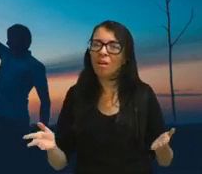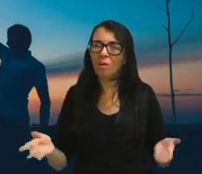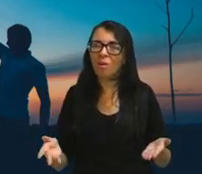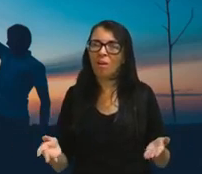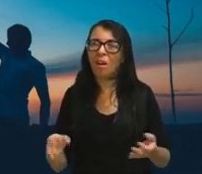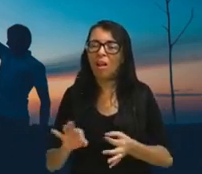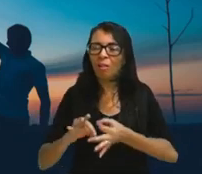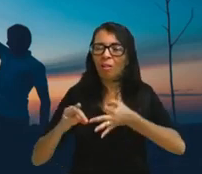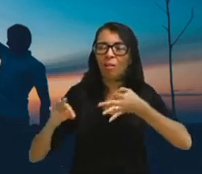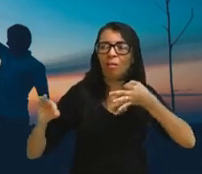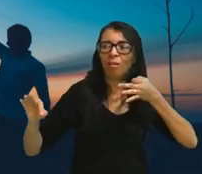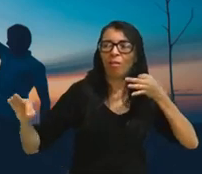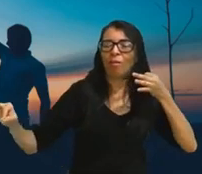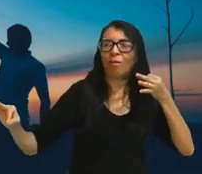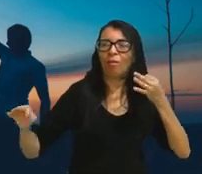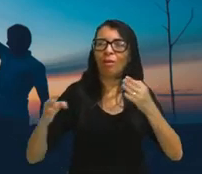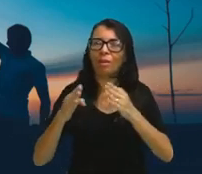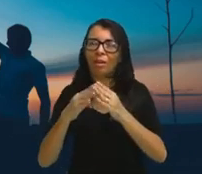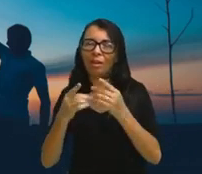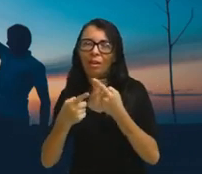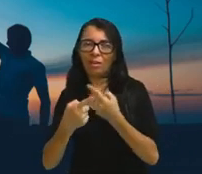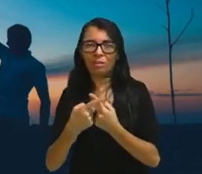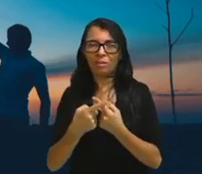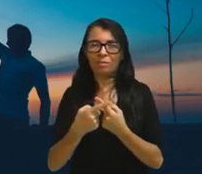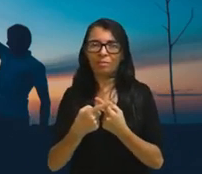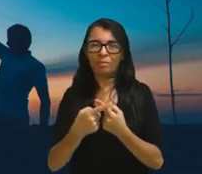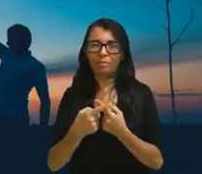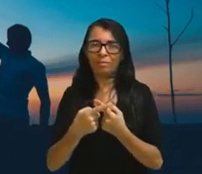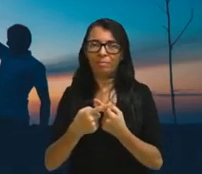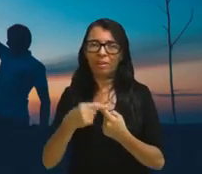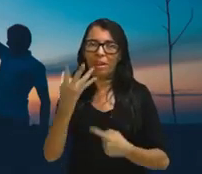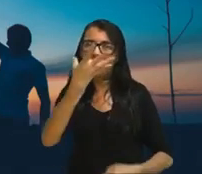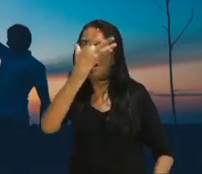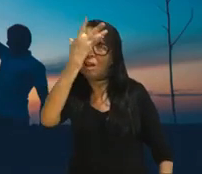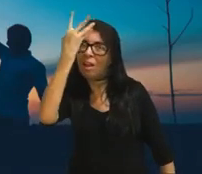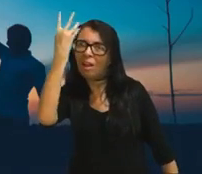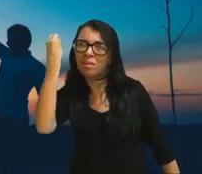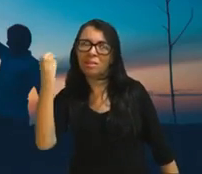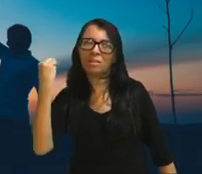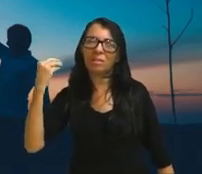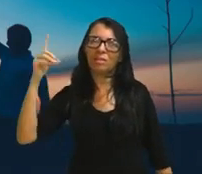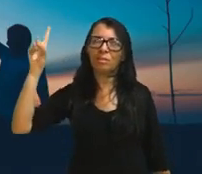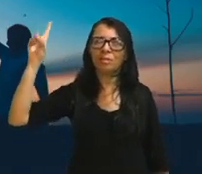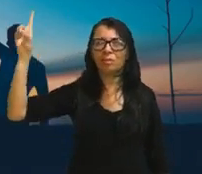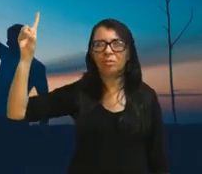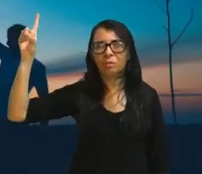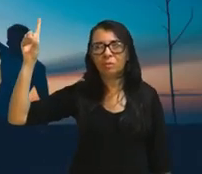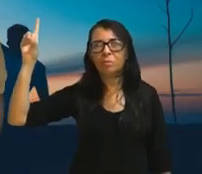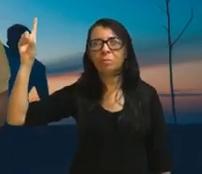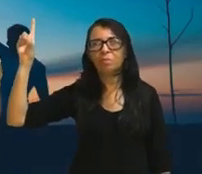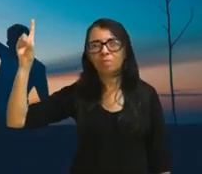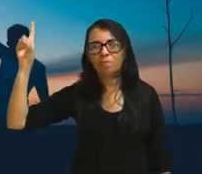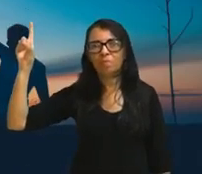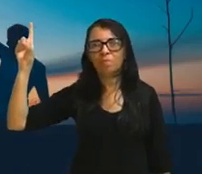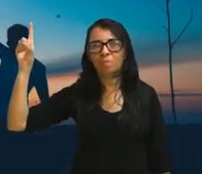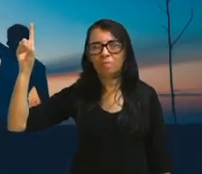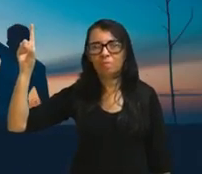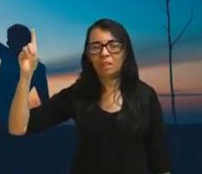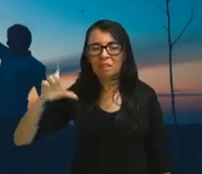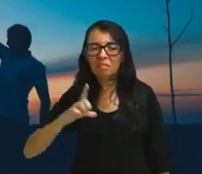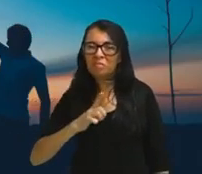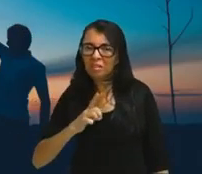Se você não construir, não edificar o seu lar sobre a rocha, você será um homem